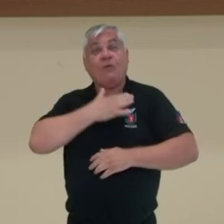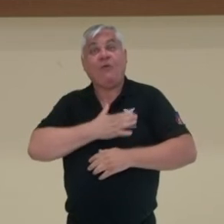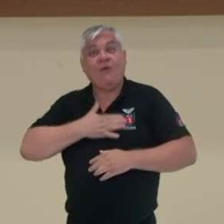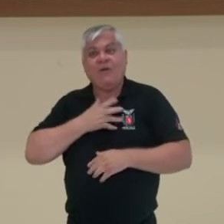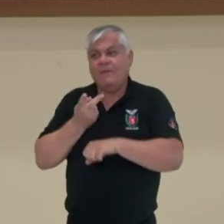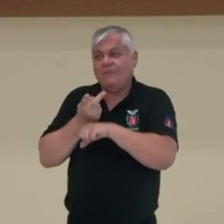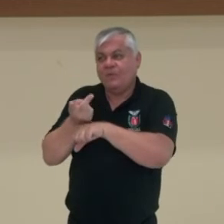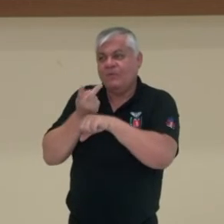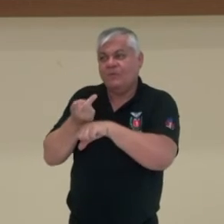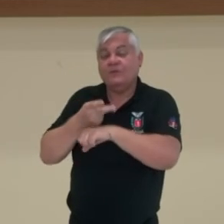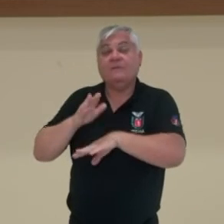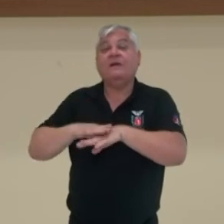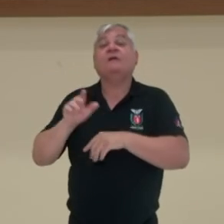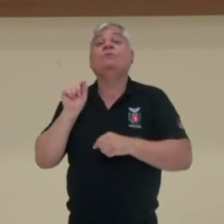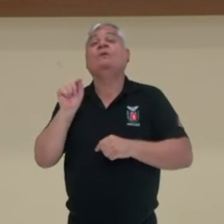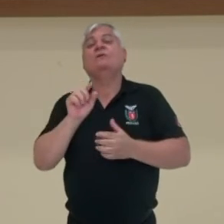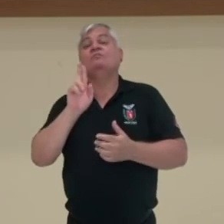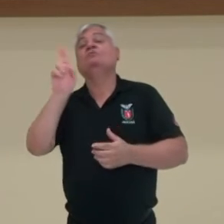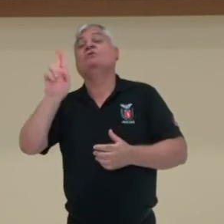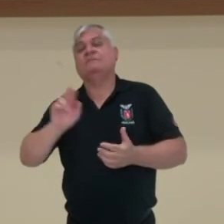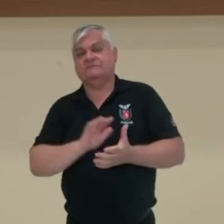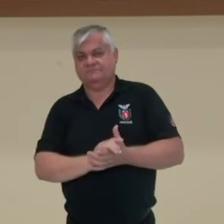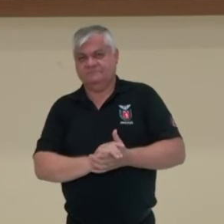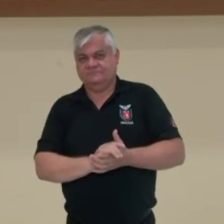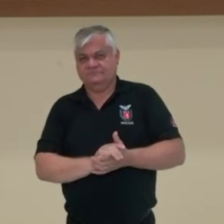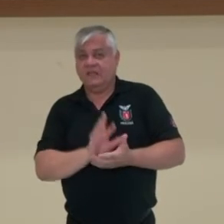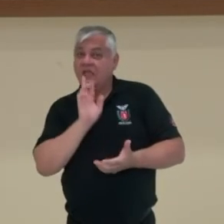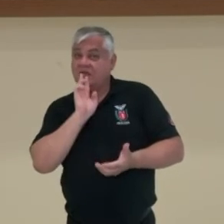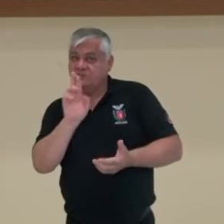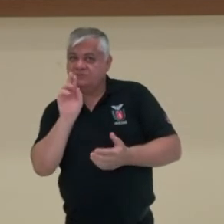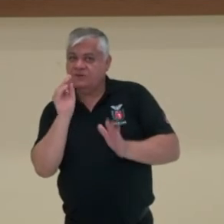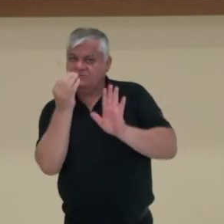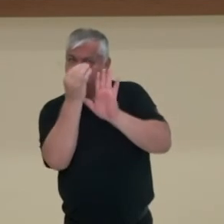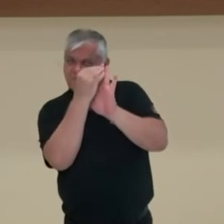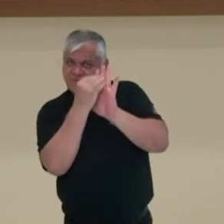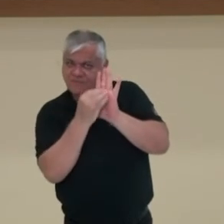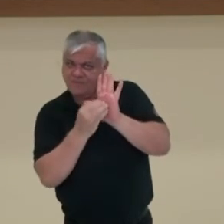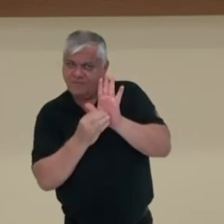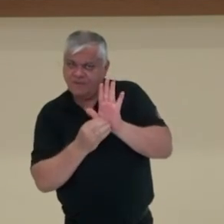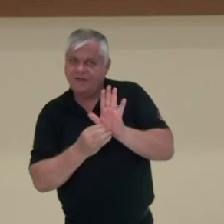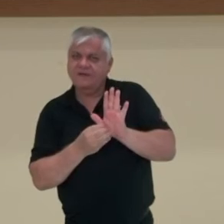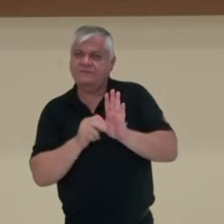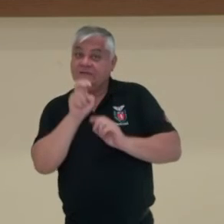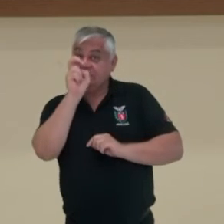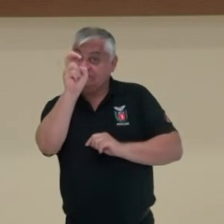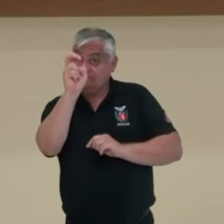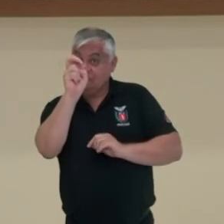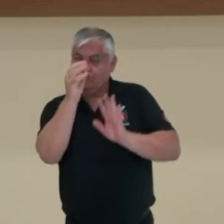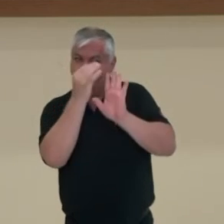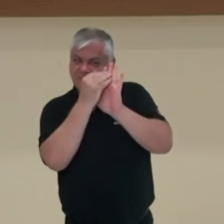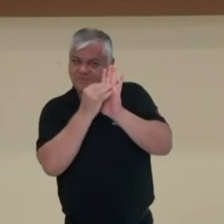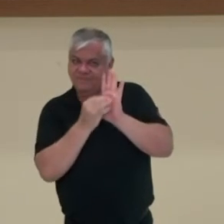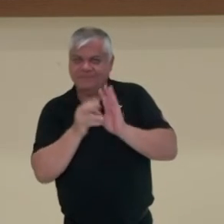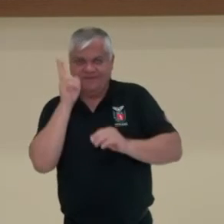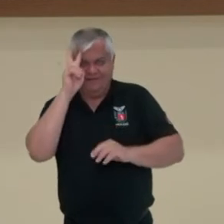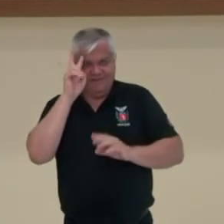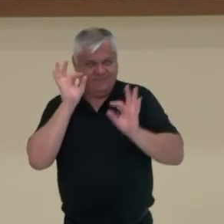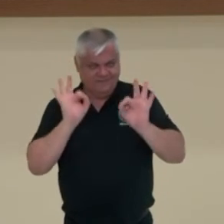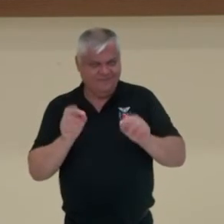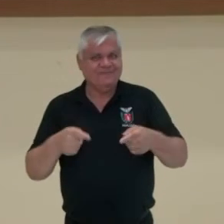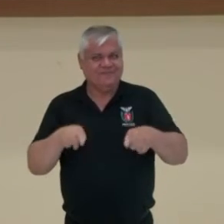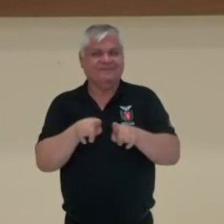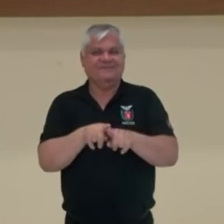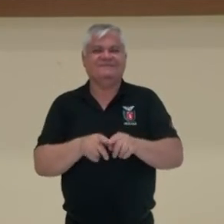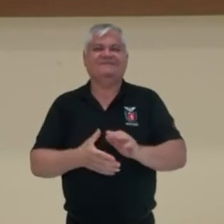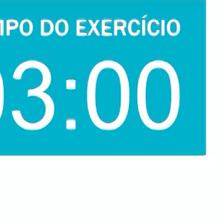querem praticar? Diga aí algumas, vamos tentar. Vou deixar vocês falarem umas 5, vamos ver se vocês acertam. Já